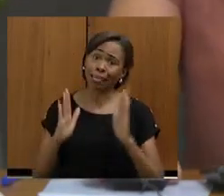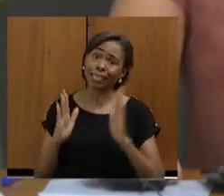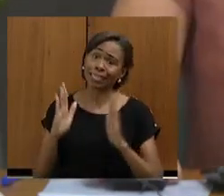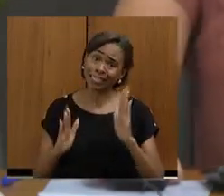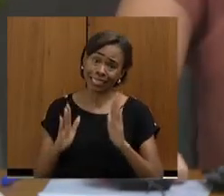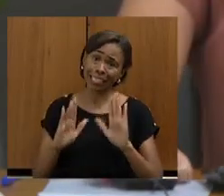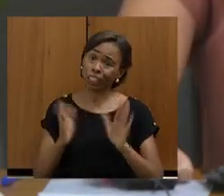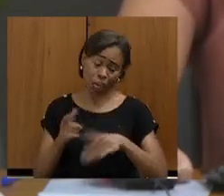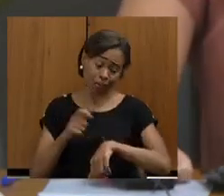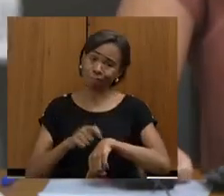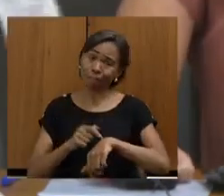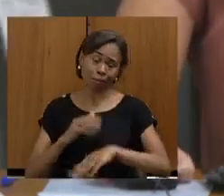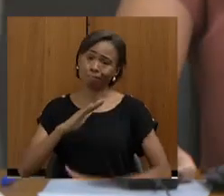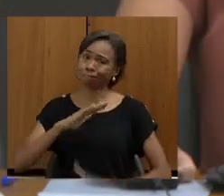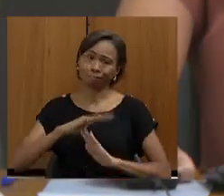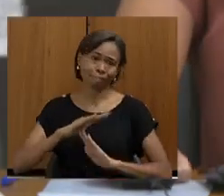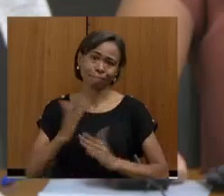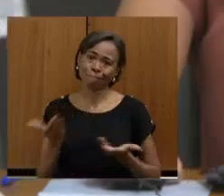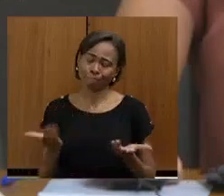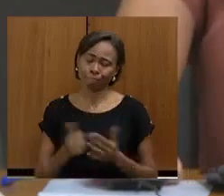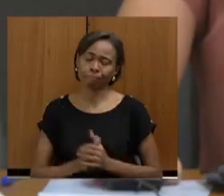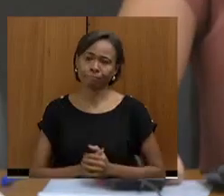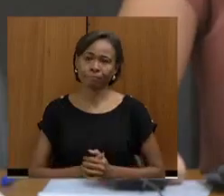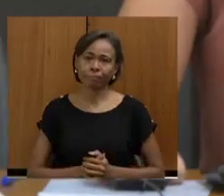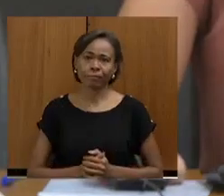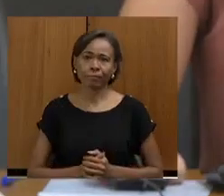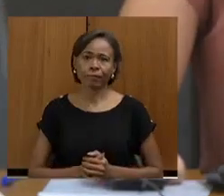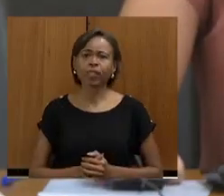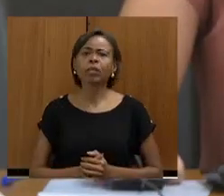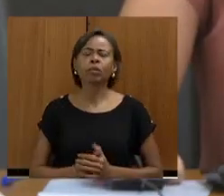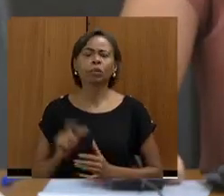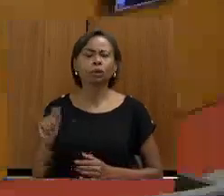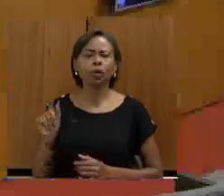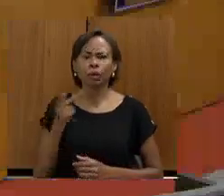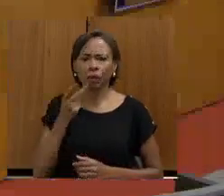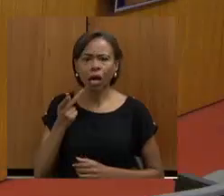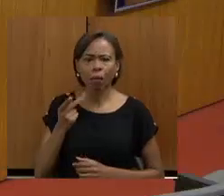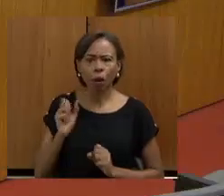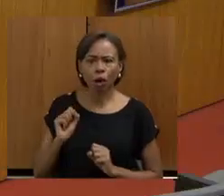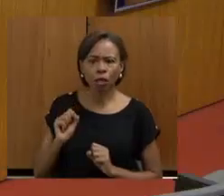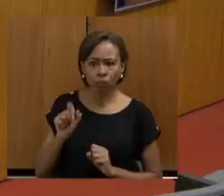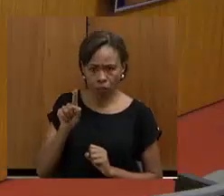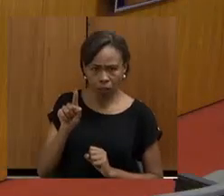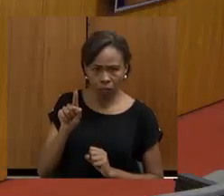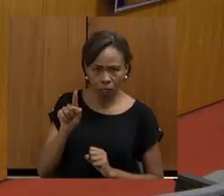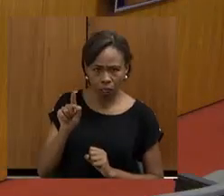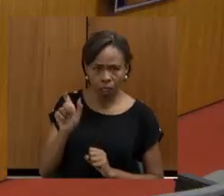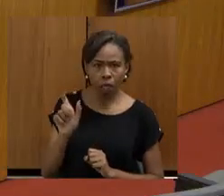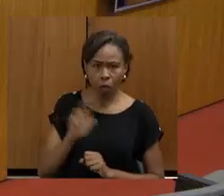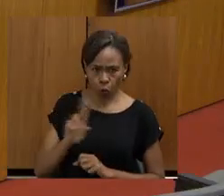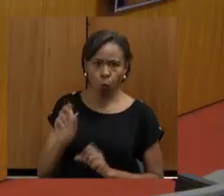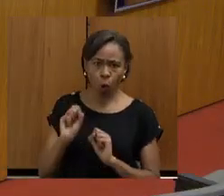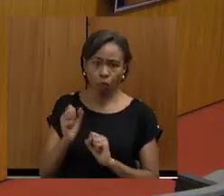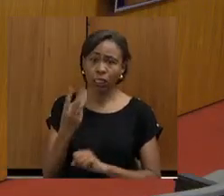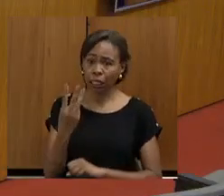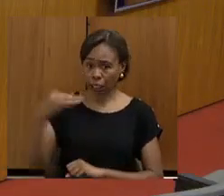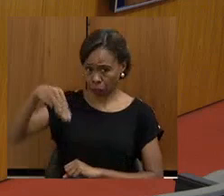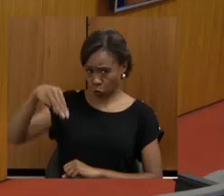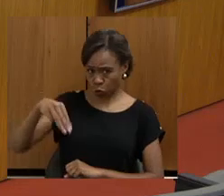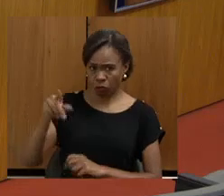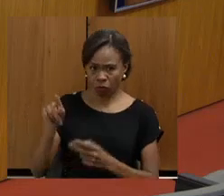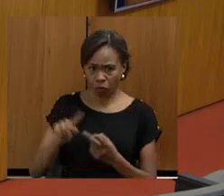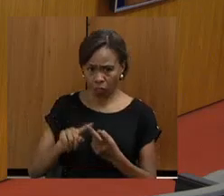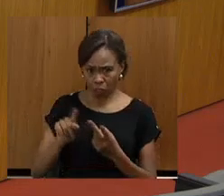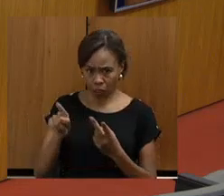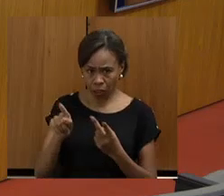esgotado. Está ok? Está. Então, oi? Oi? Posso falar? Sim, você foi citada, você tem três minutos. Você também,